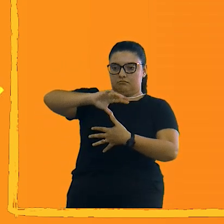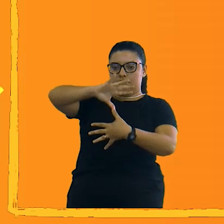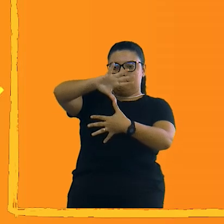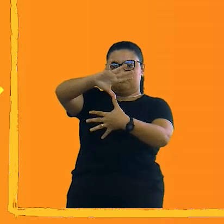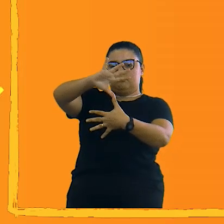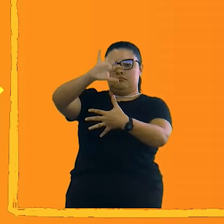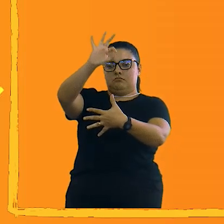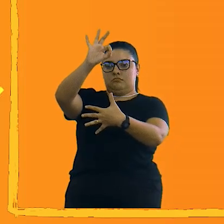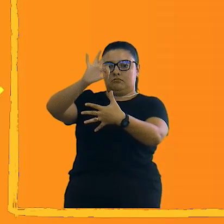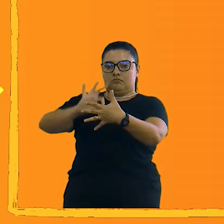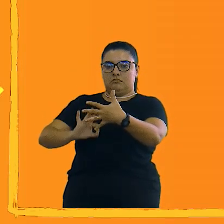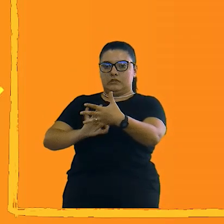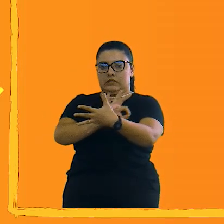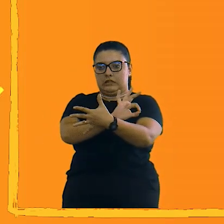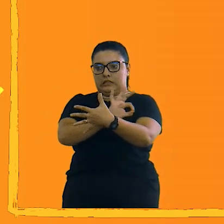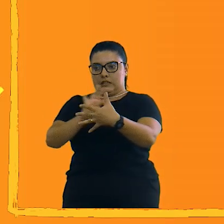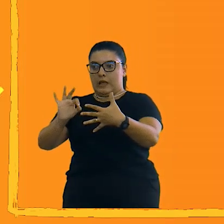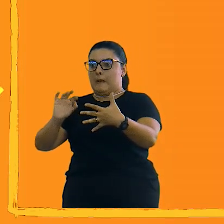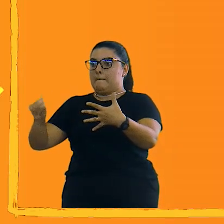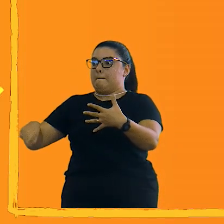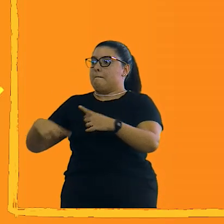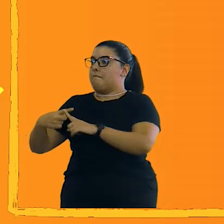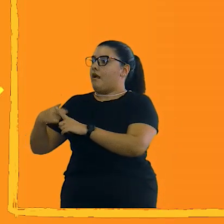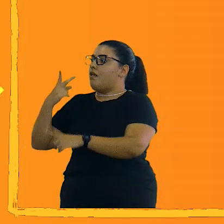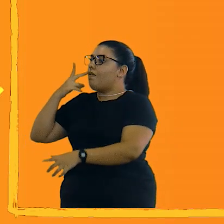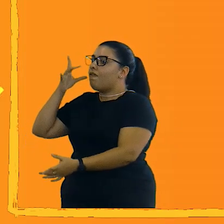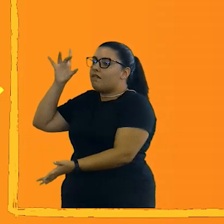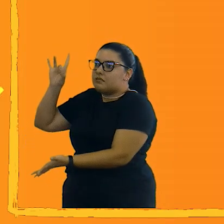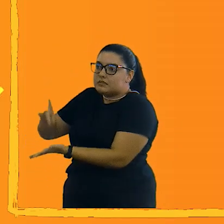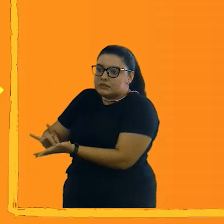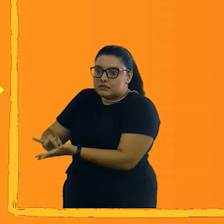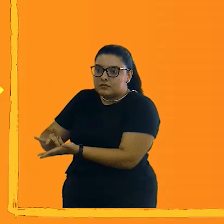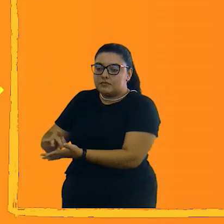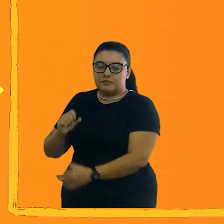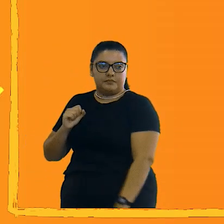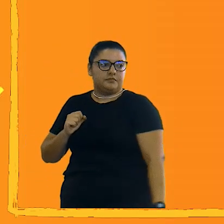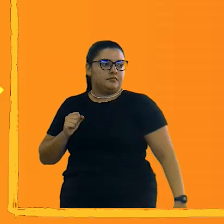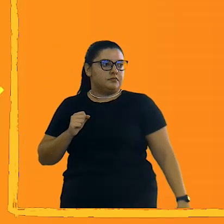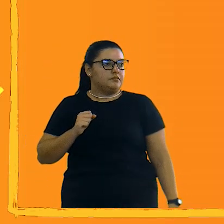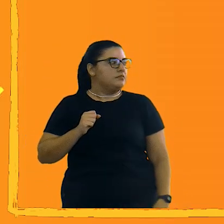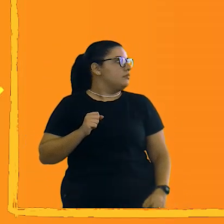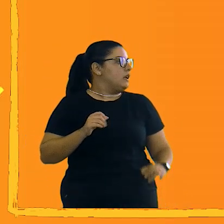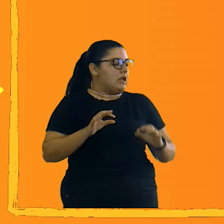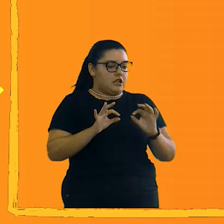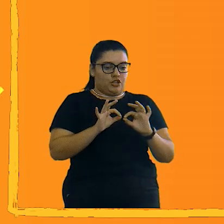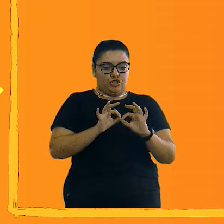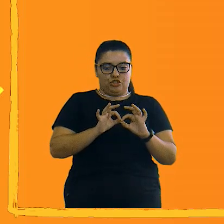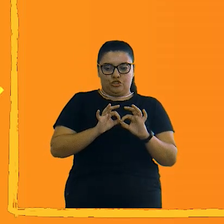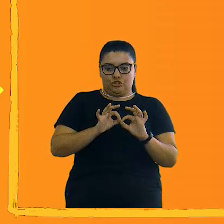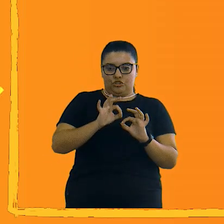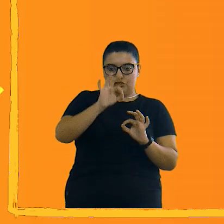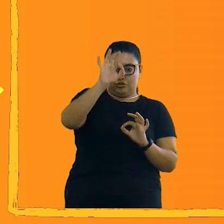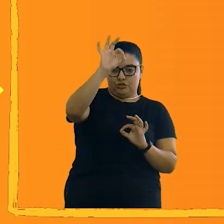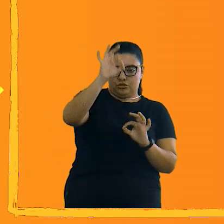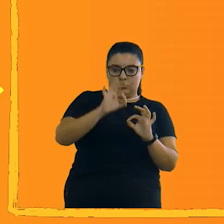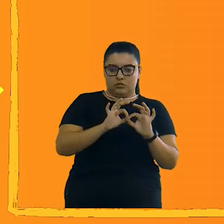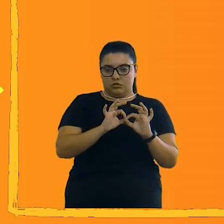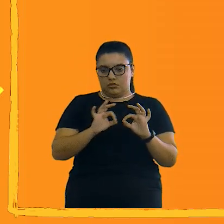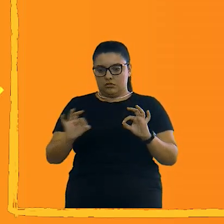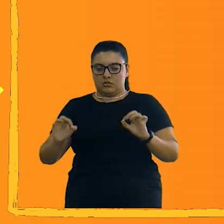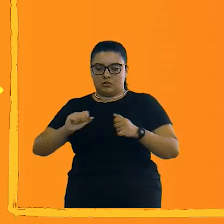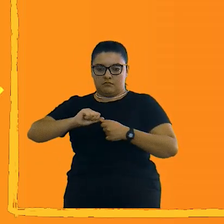comprimento real comprimento Olha a régua distância